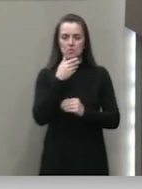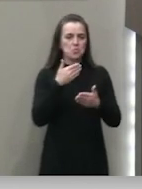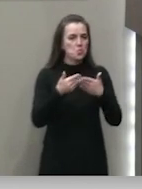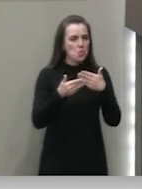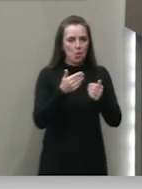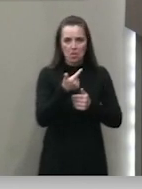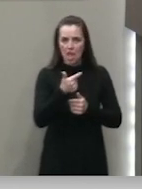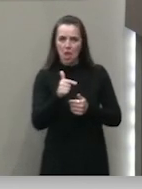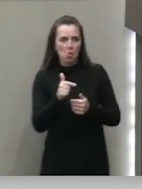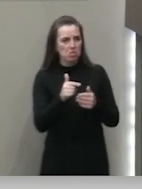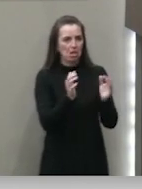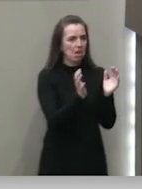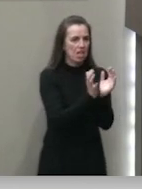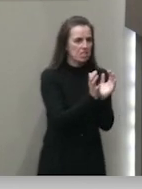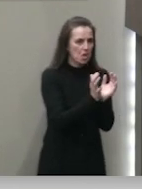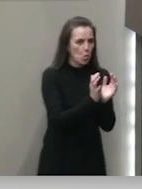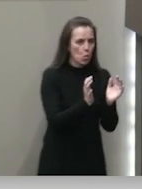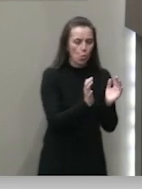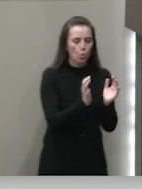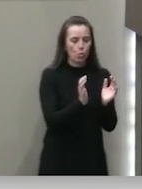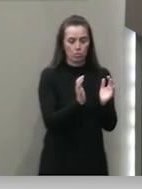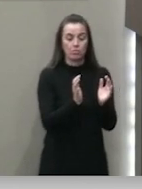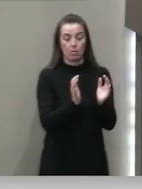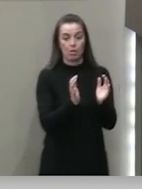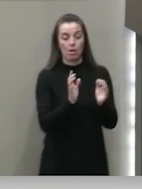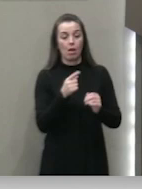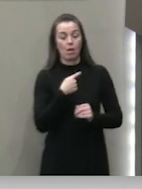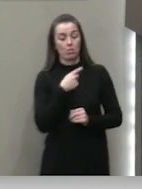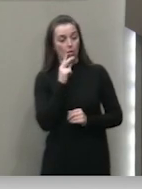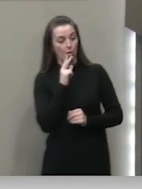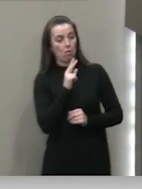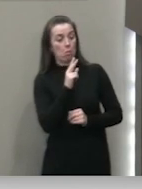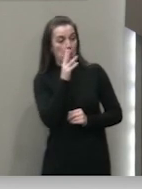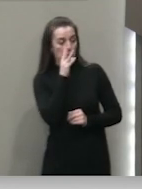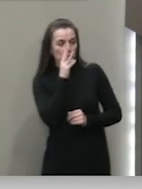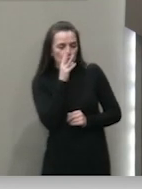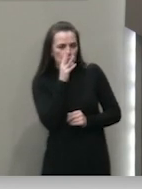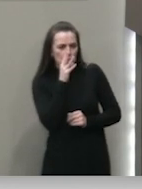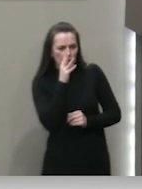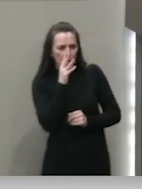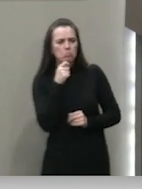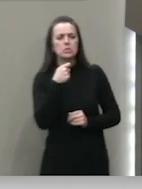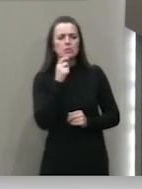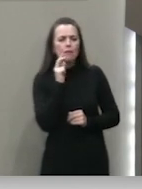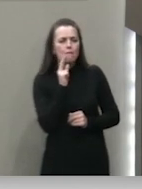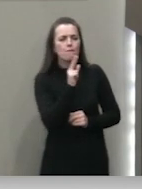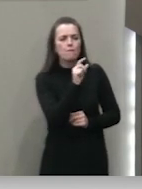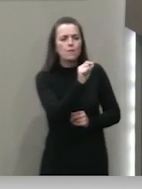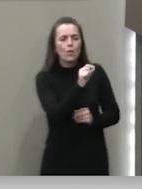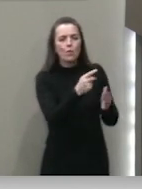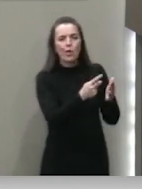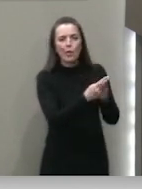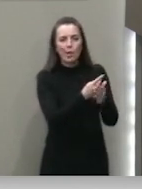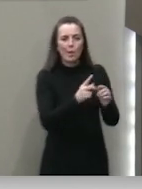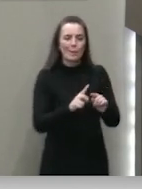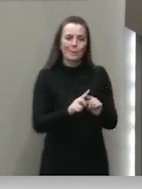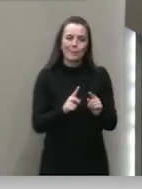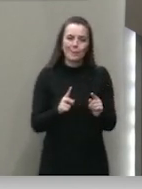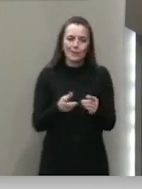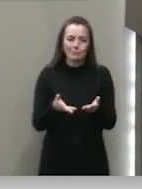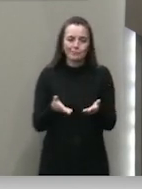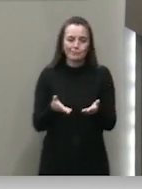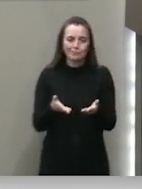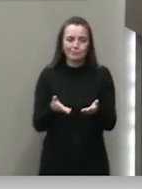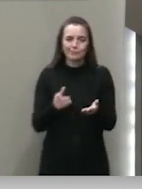número suficiente para a gente parar, sentar, avaliar e ver o que está acontecendo. Confesso aqui para os senhores e